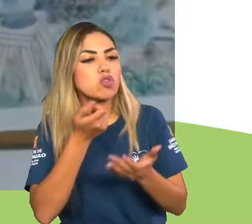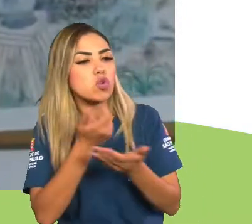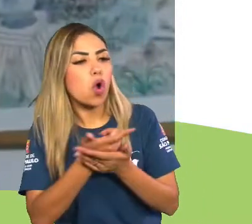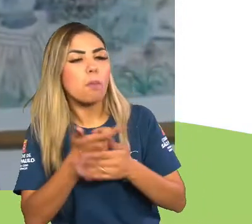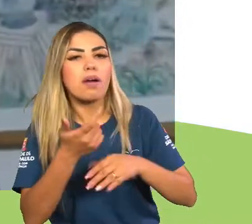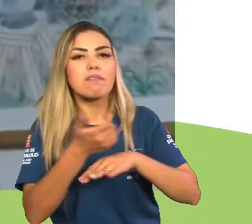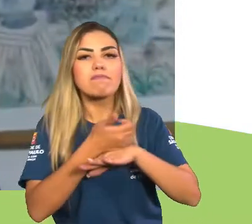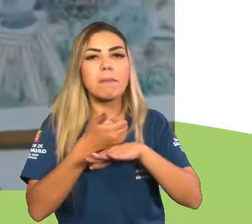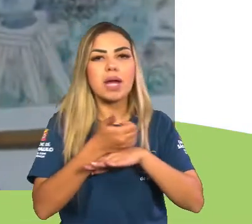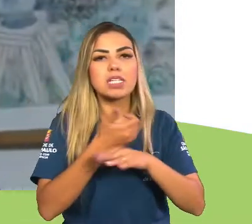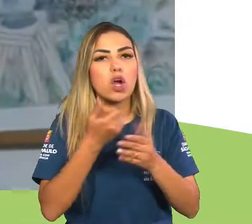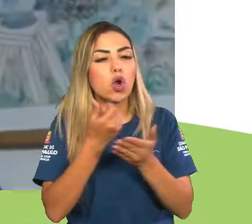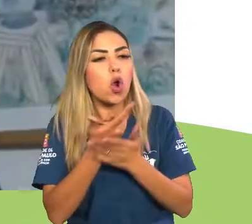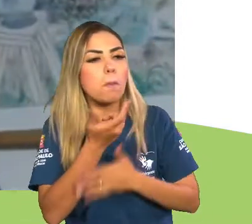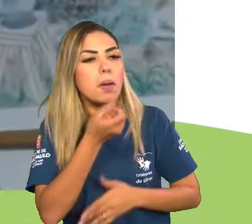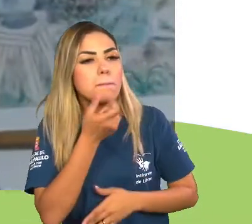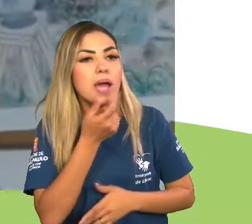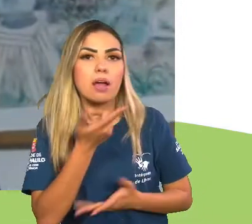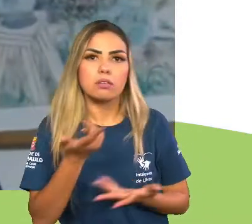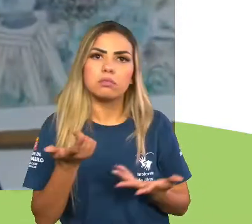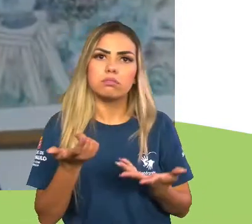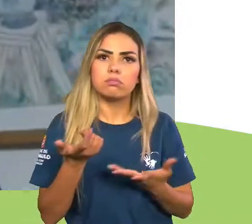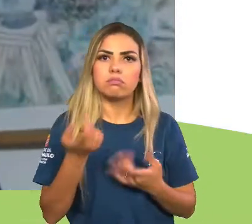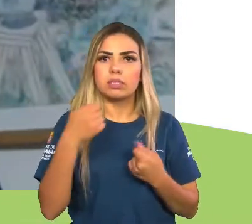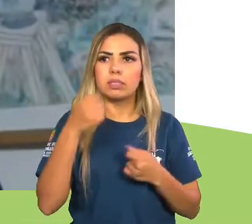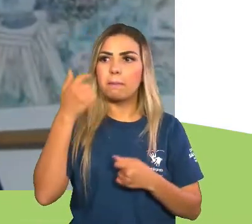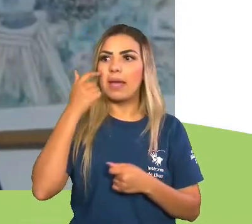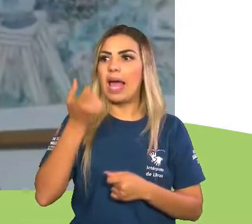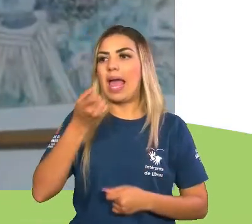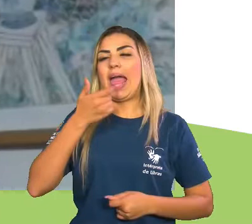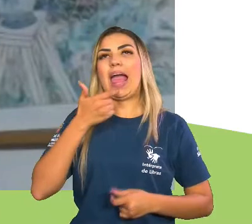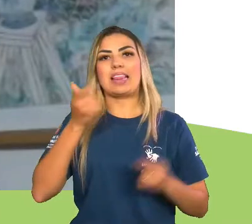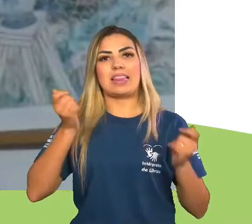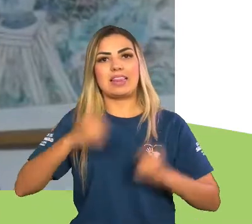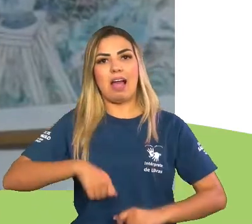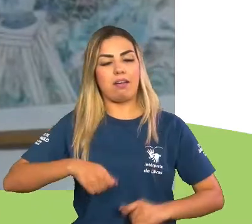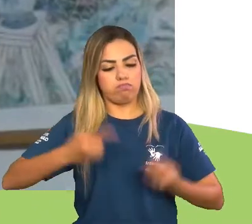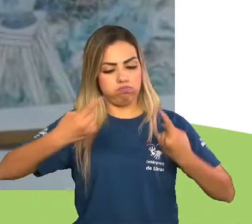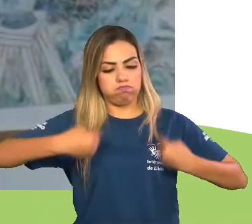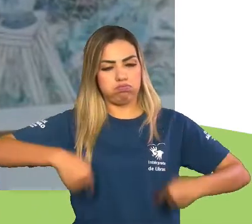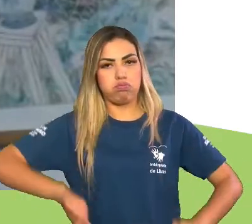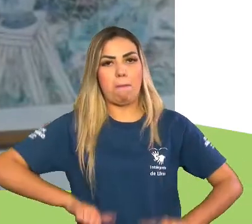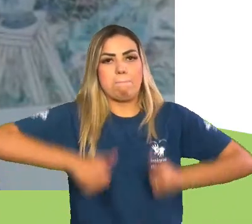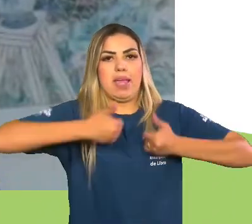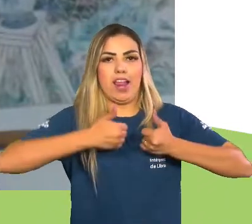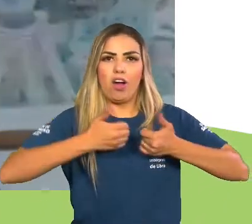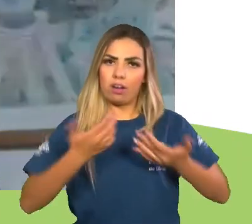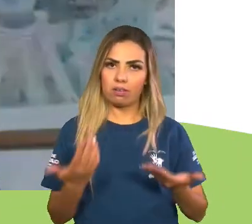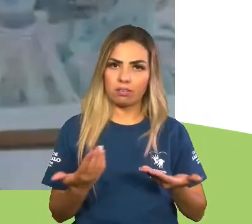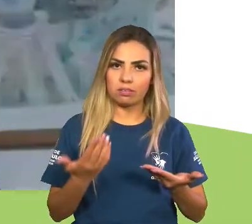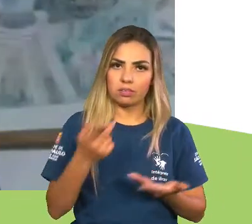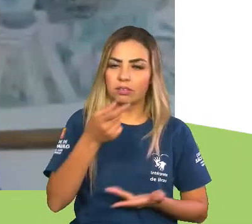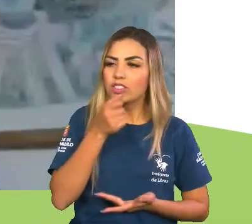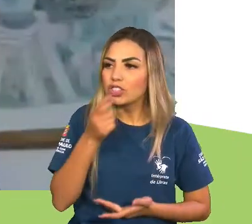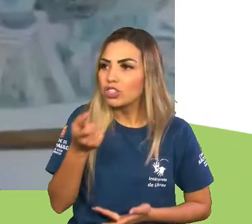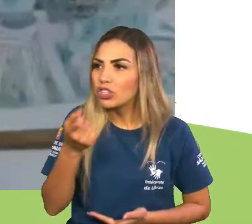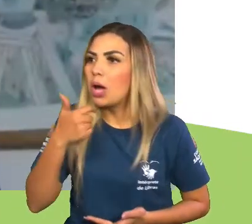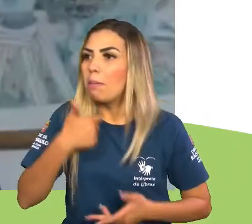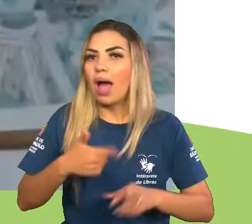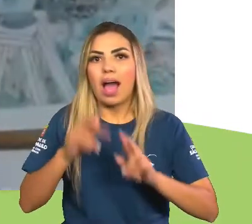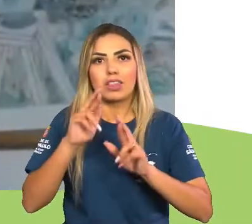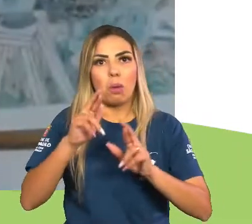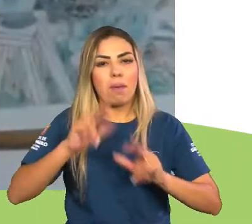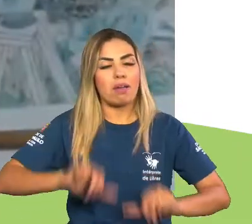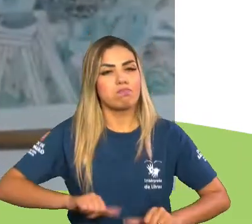medicamento, a gente quer a certeza de que esse produto vai funcionar, que esse produto realmente é aquilo que se espera. E o